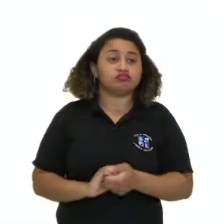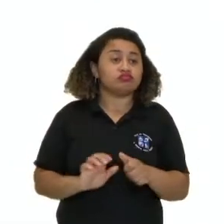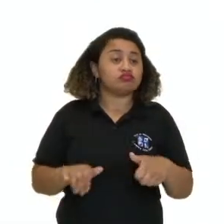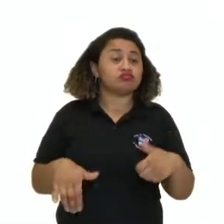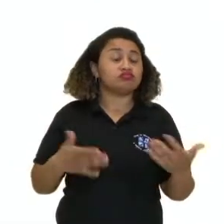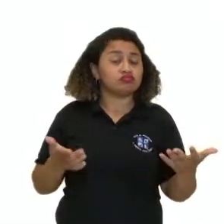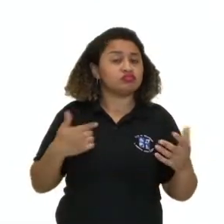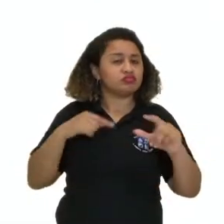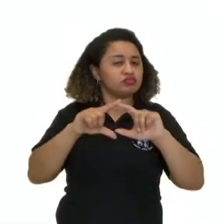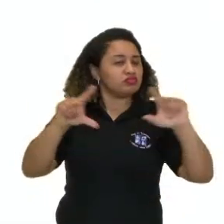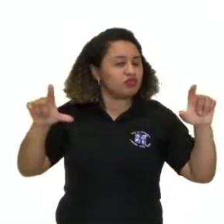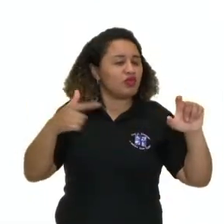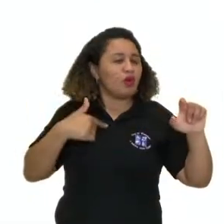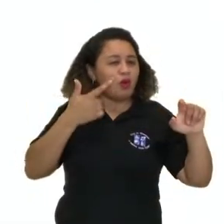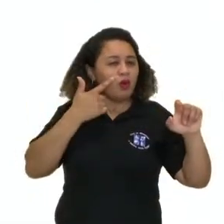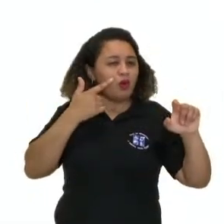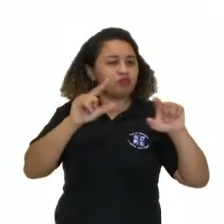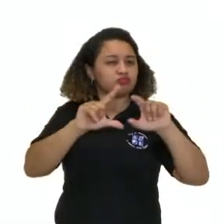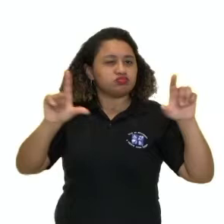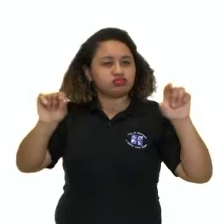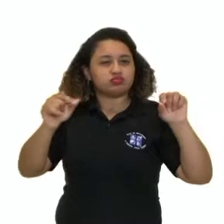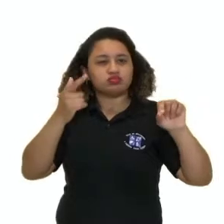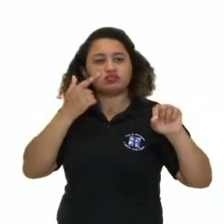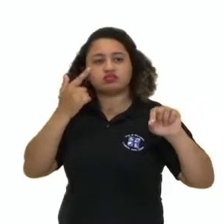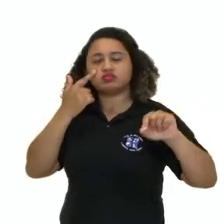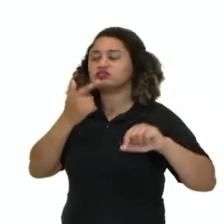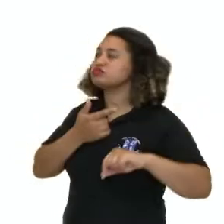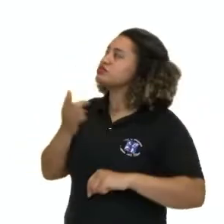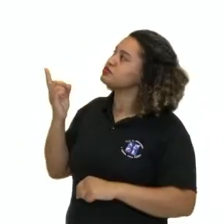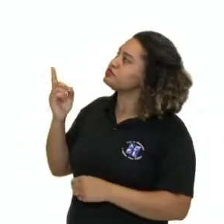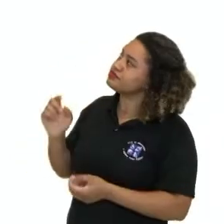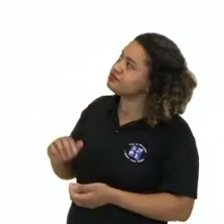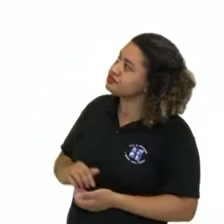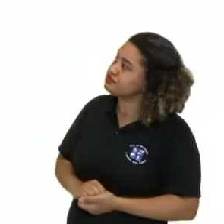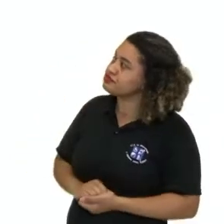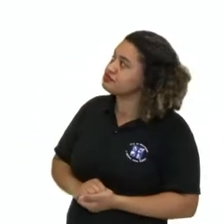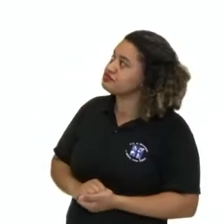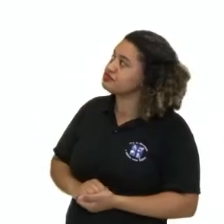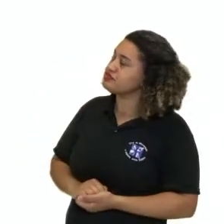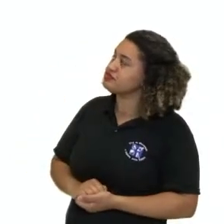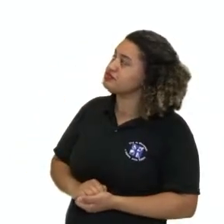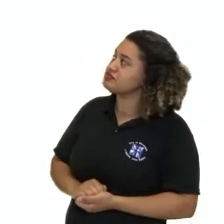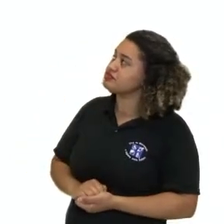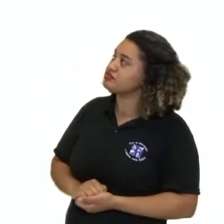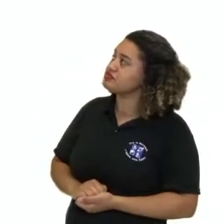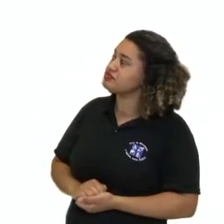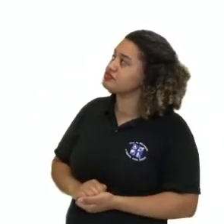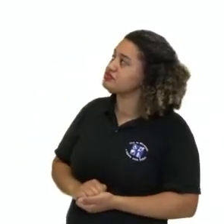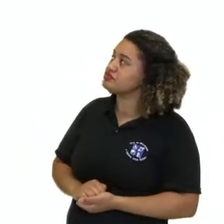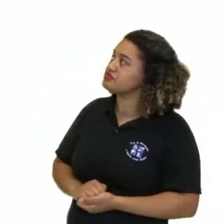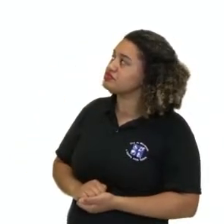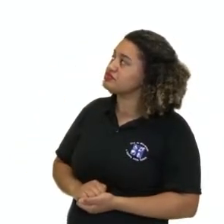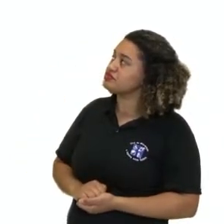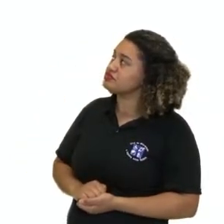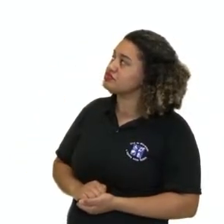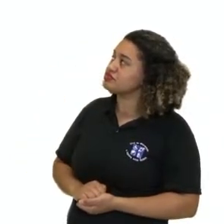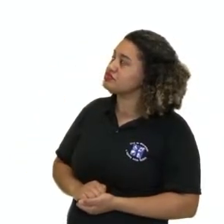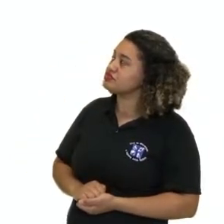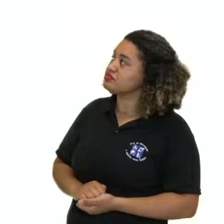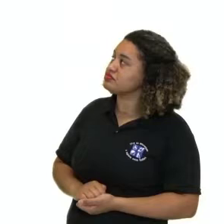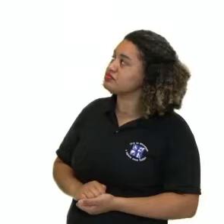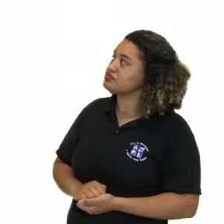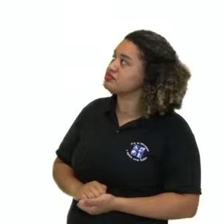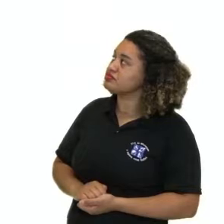série, meu livro não era nada atraente, nem para mim, nem para a maioria absoluta de meninos e meninas de 11 anos